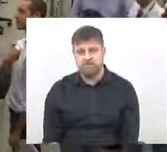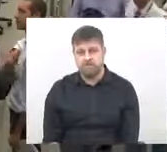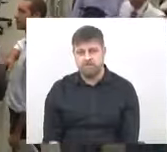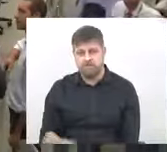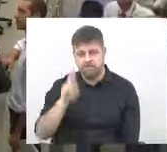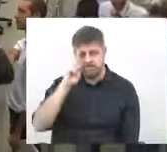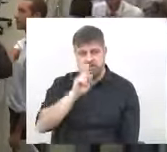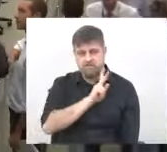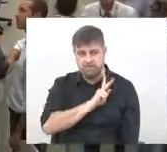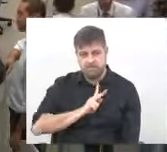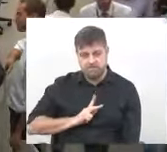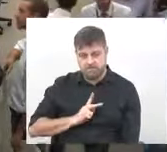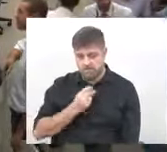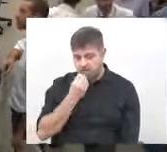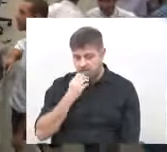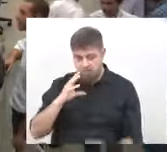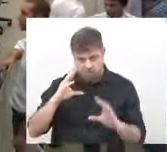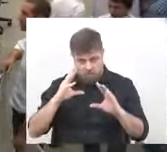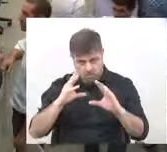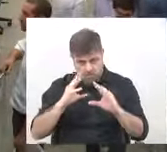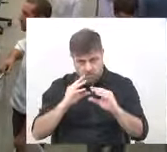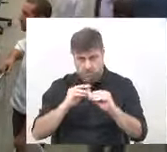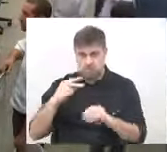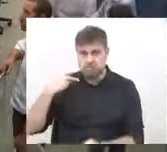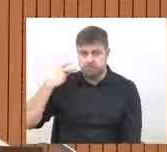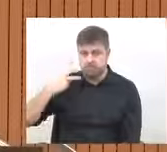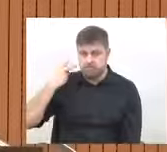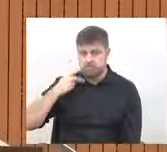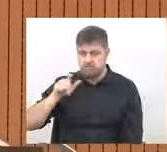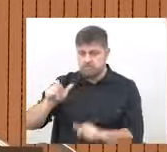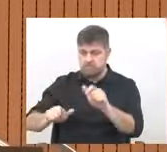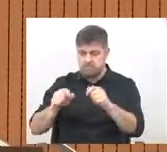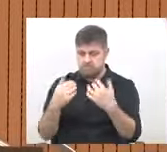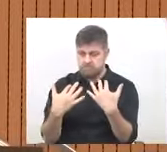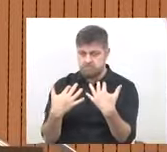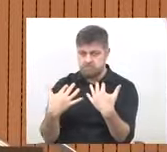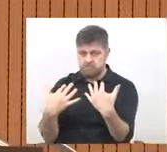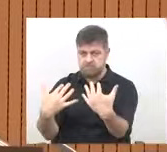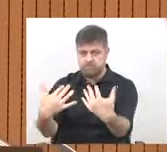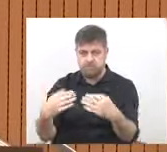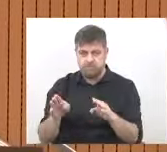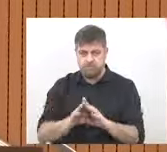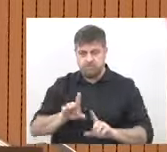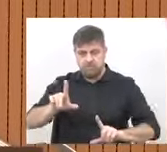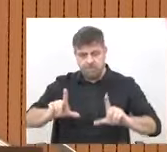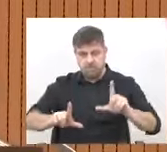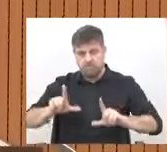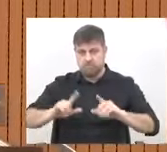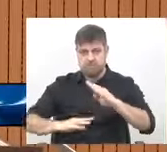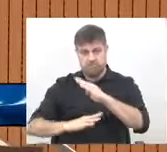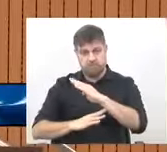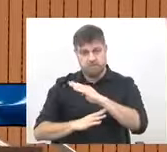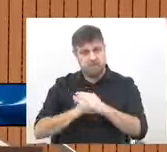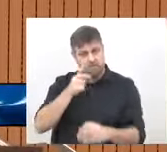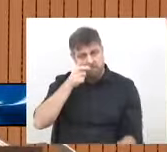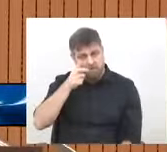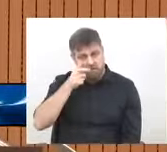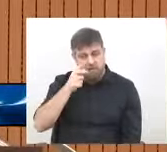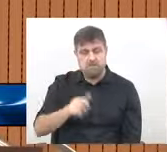Senhor presidente, boa noite, vereadores, público presente, você que nos assiste através da TV